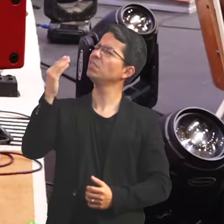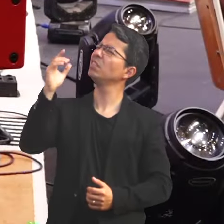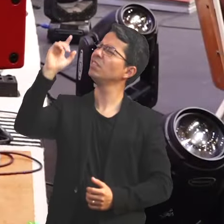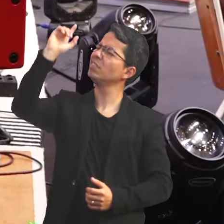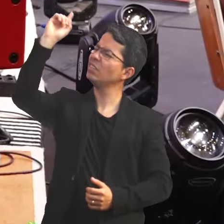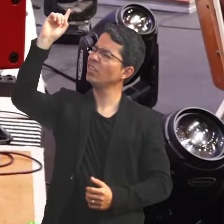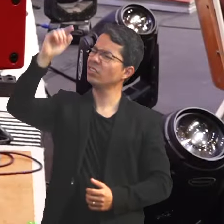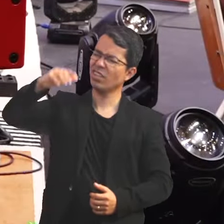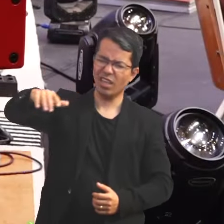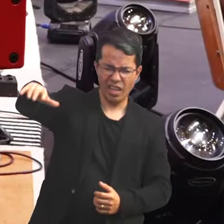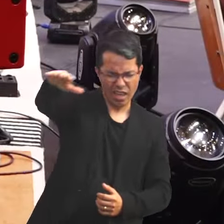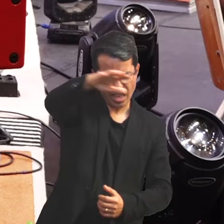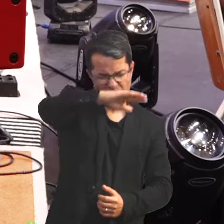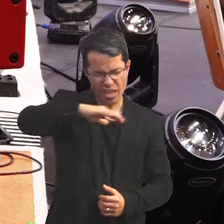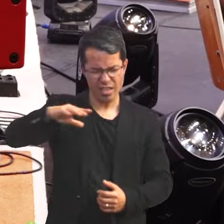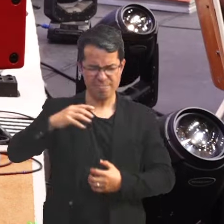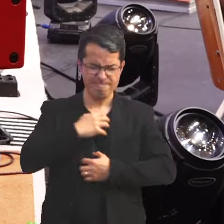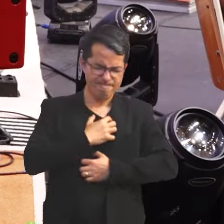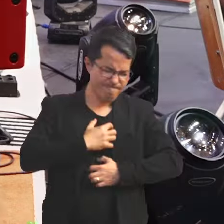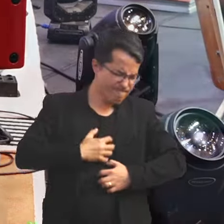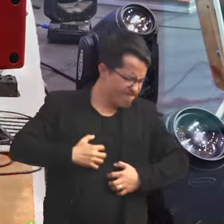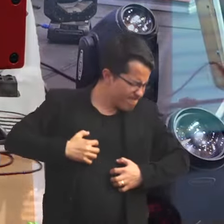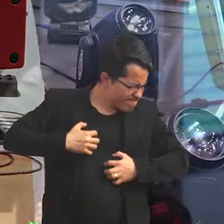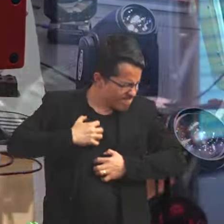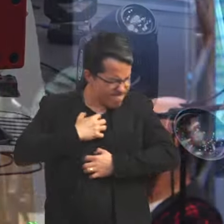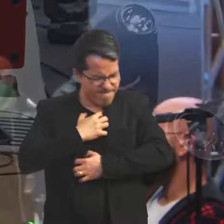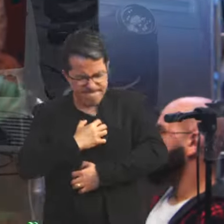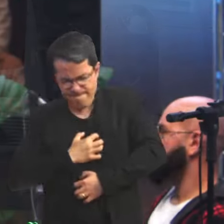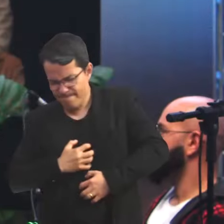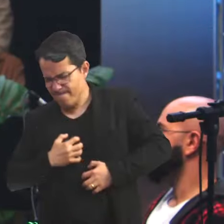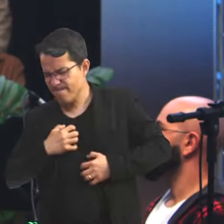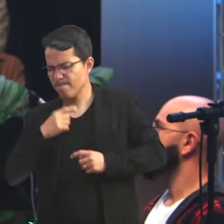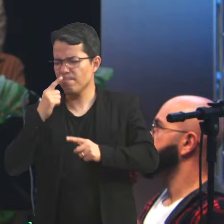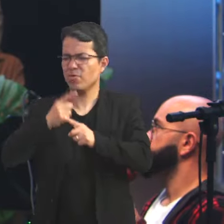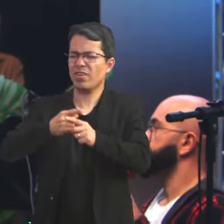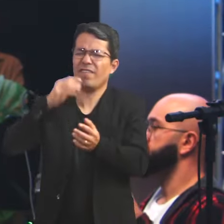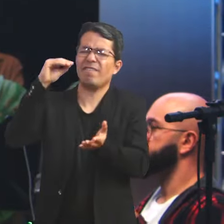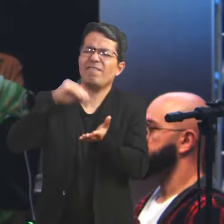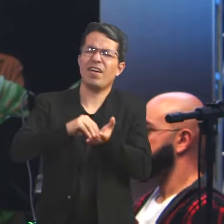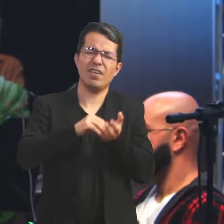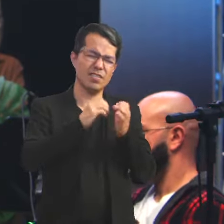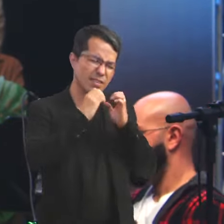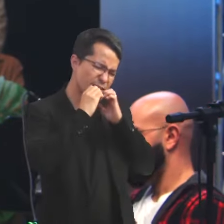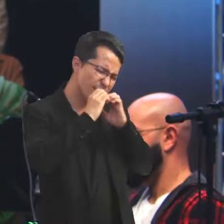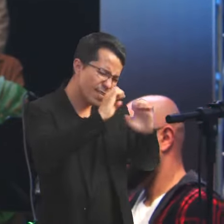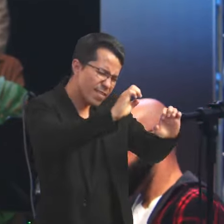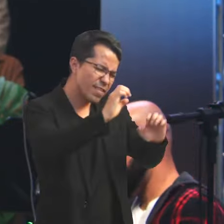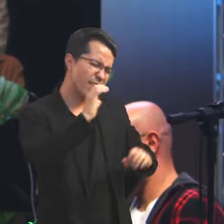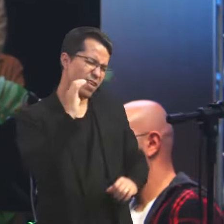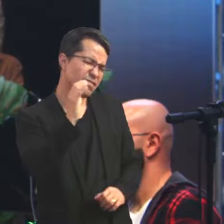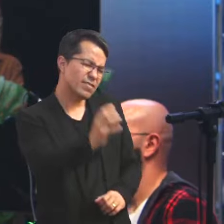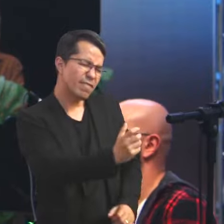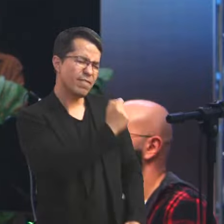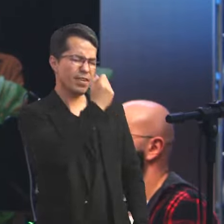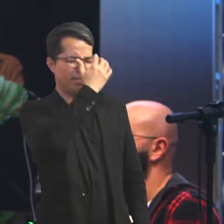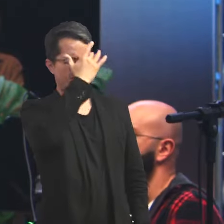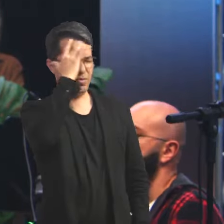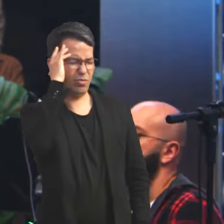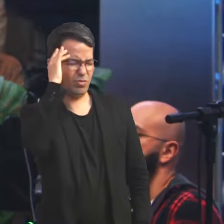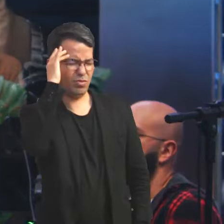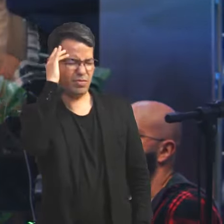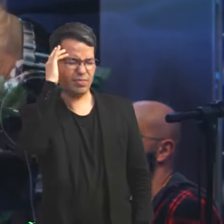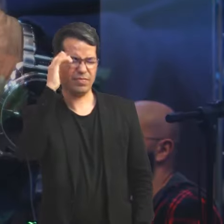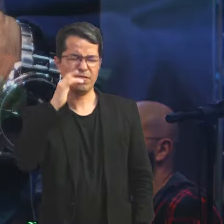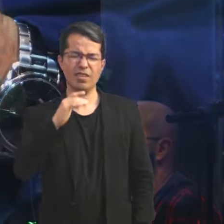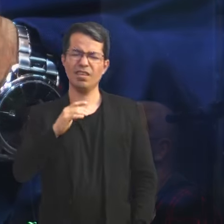fiquemos incomodados porque não ganhamos pessoas que convivemos há tanto tempo para Jesus